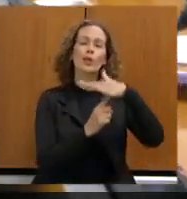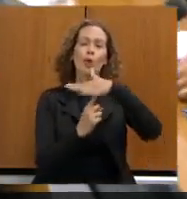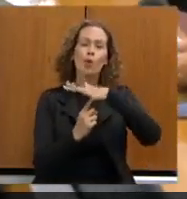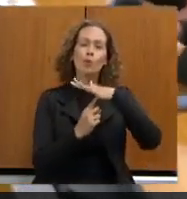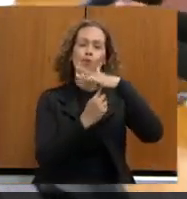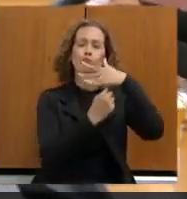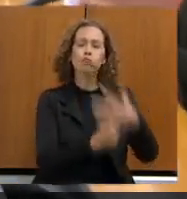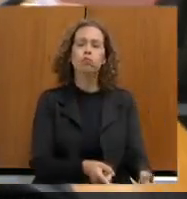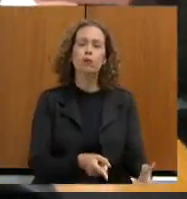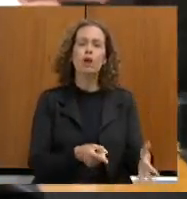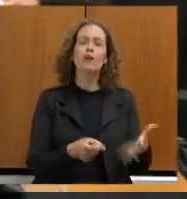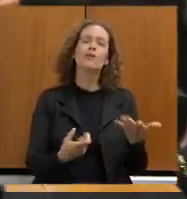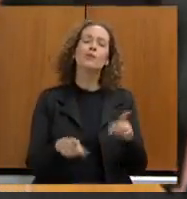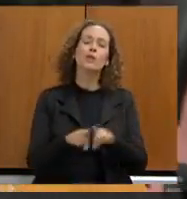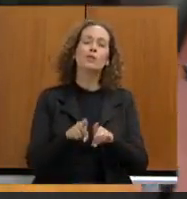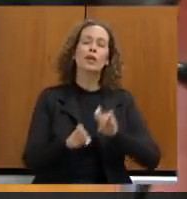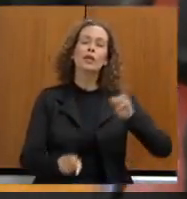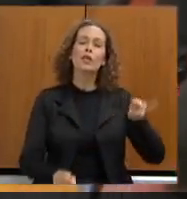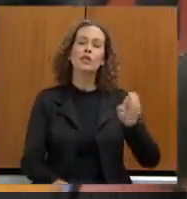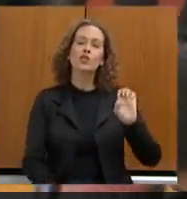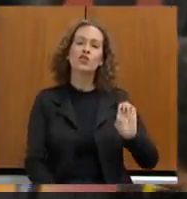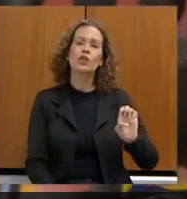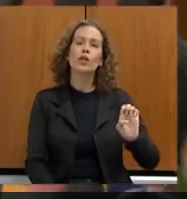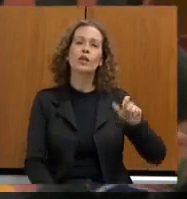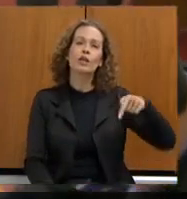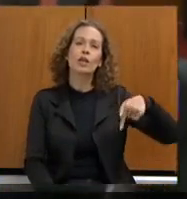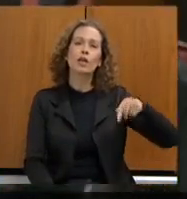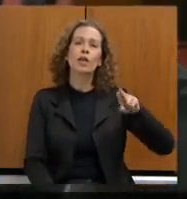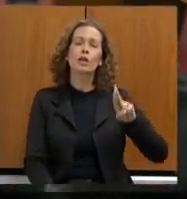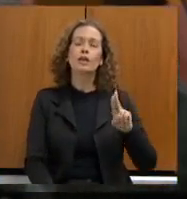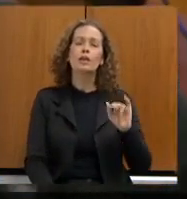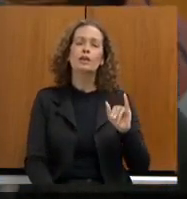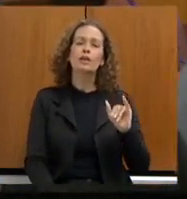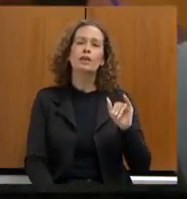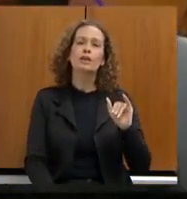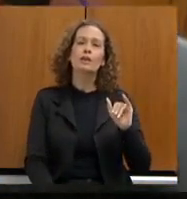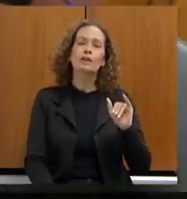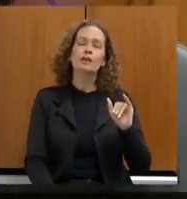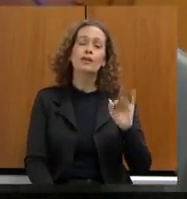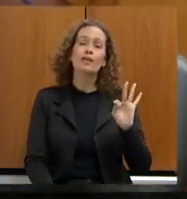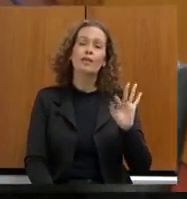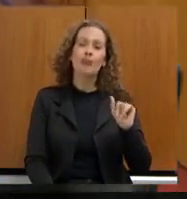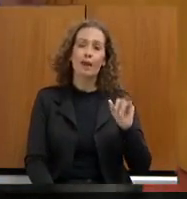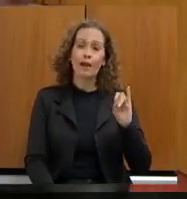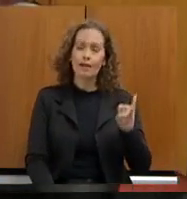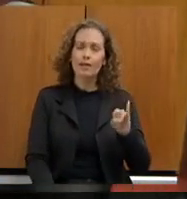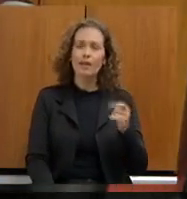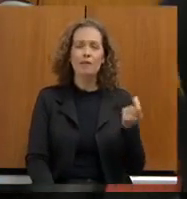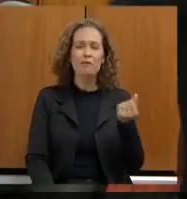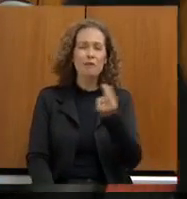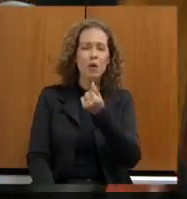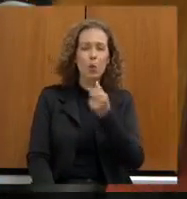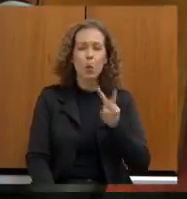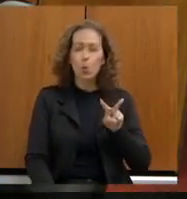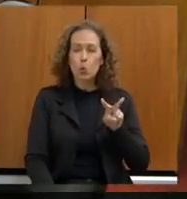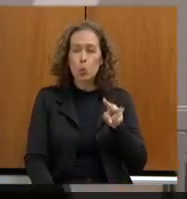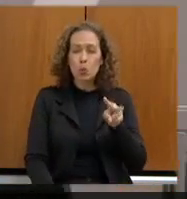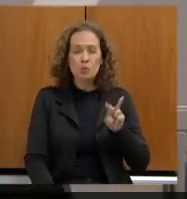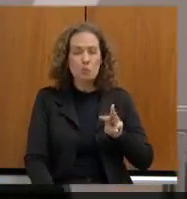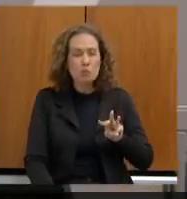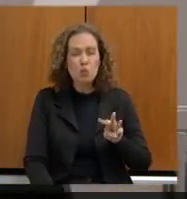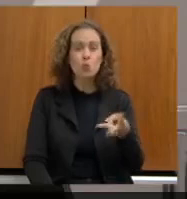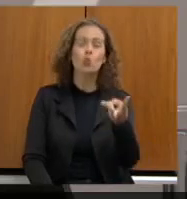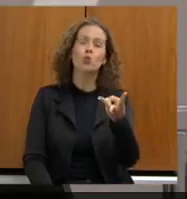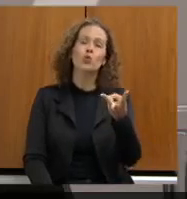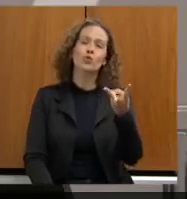helicóptero acho que é esquilo né Deve custar aí os dois milhões de dólares ou mais então não vai ser fácil